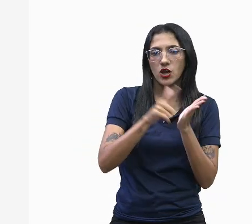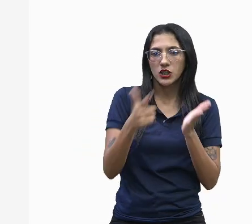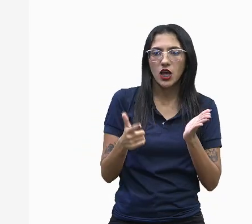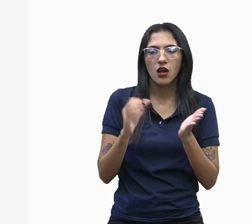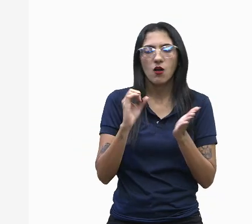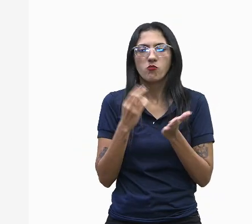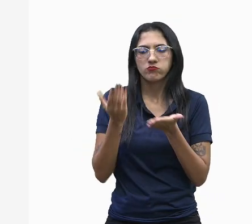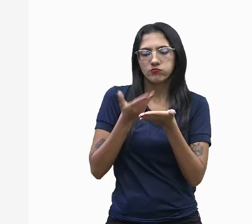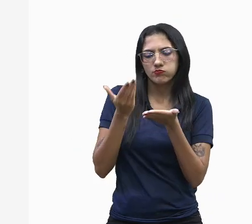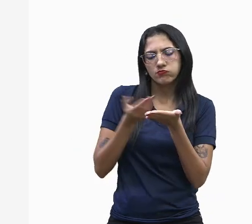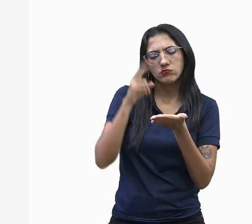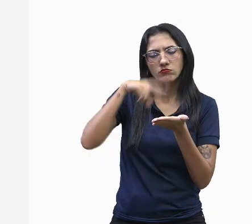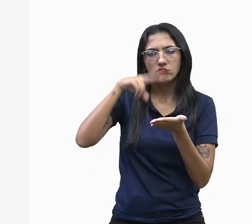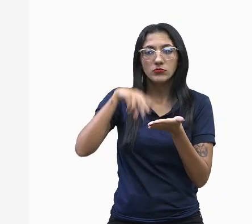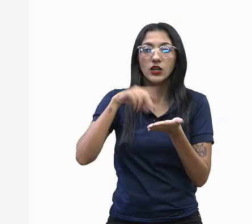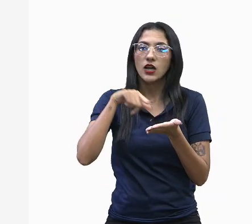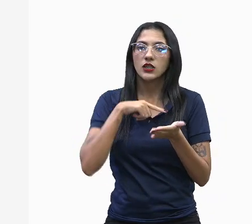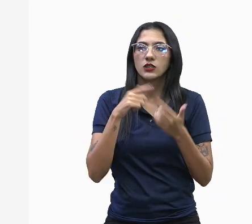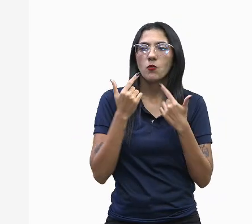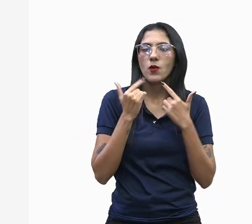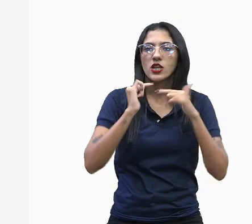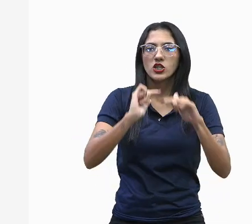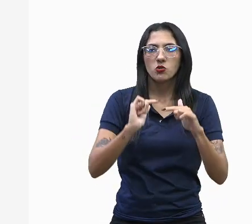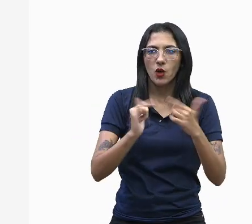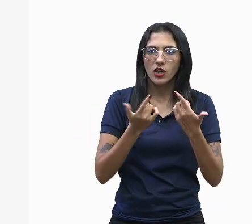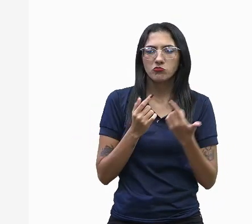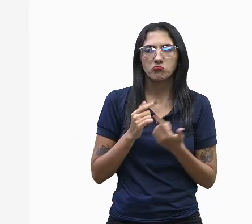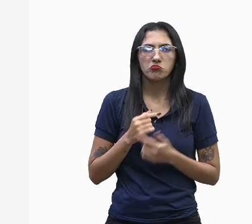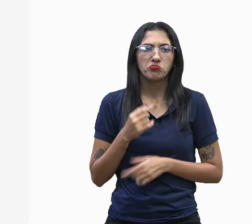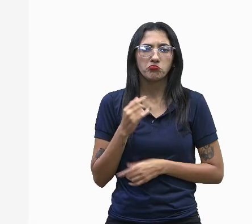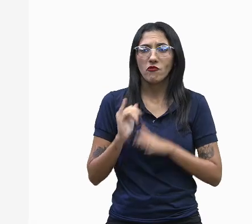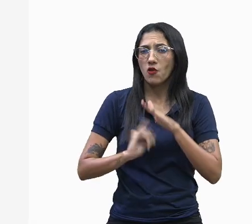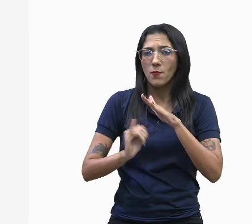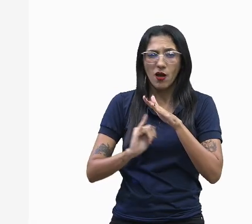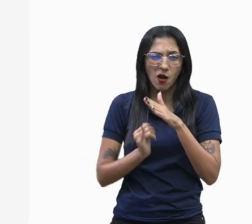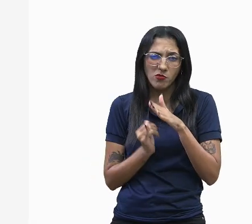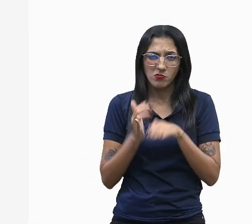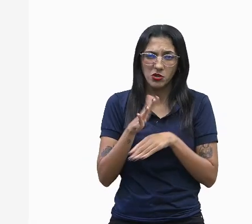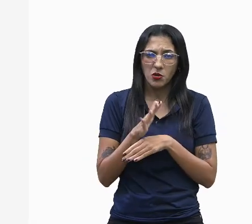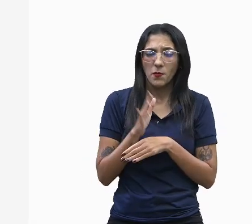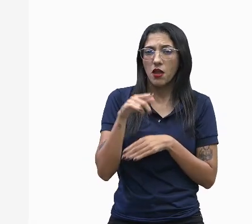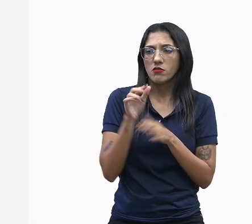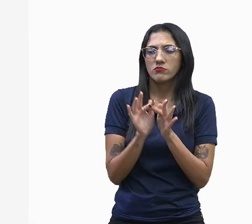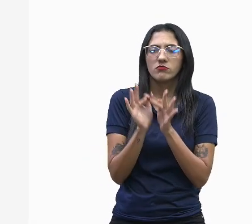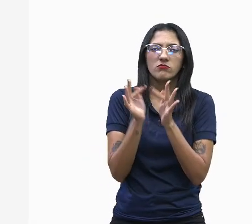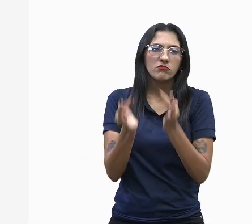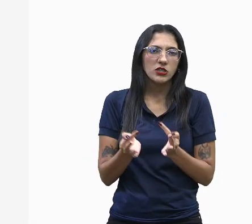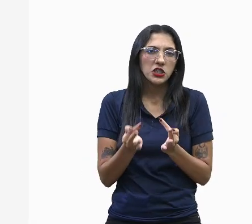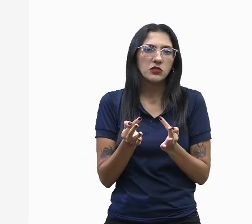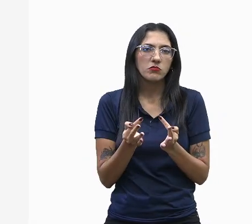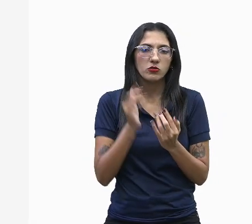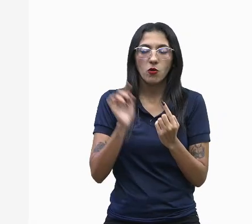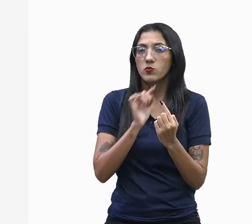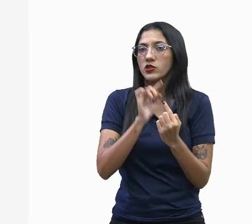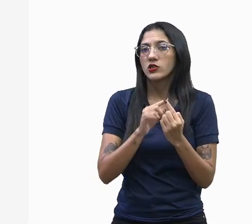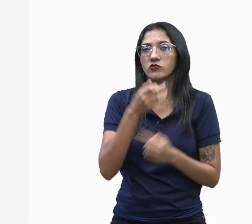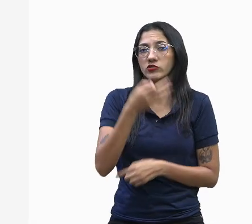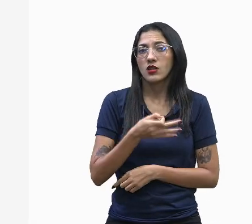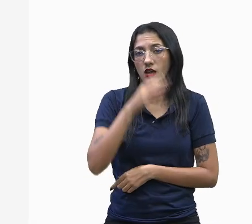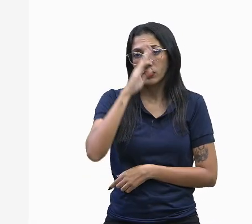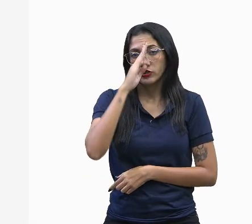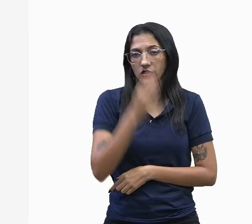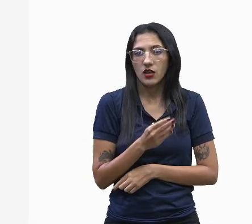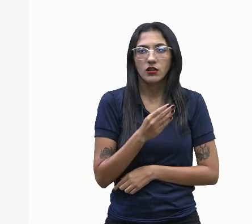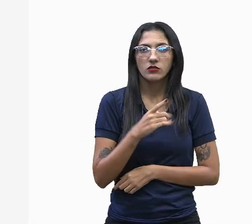revistas vai utilizar uma linguagem cotidiana. É uma linguagem simples, objetiva,